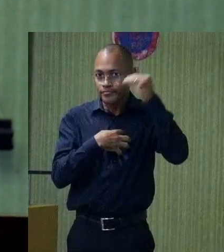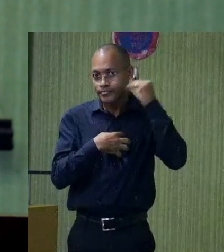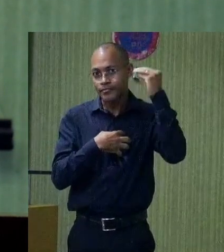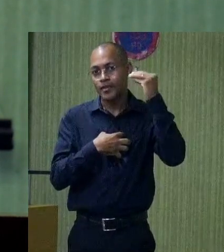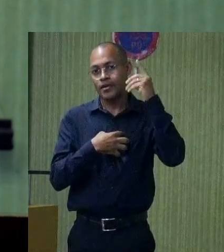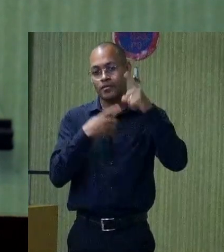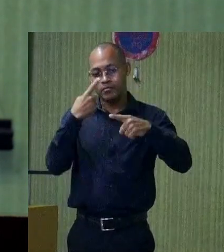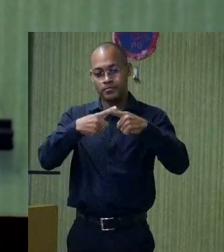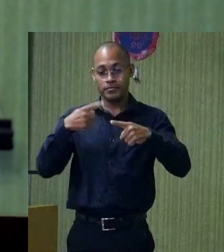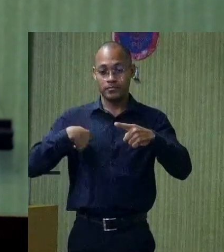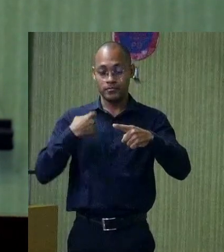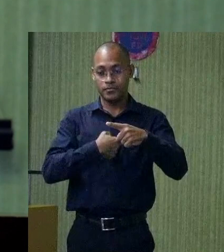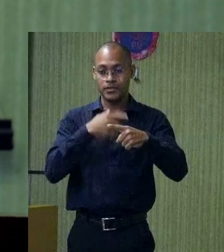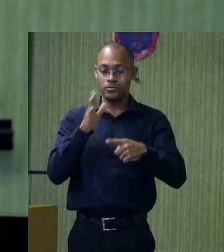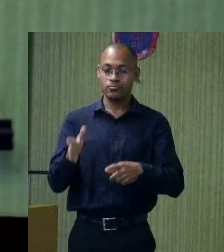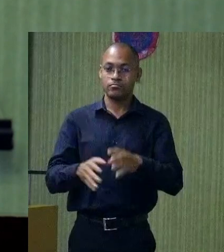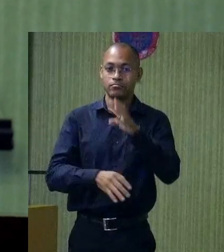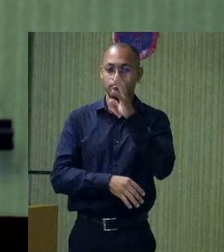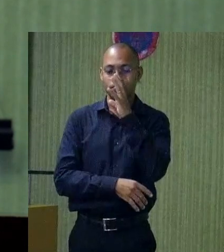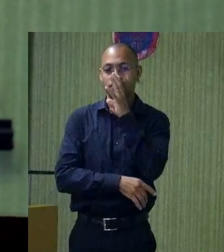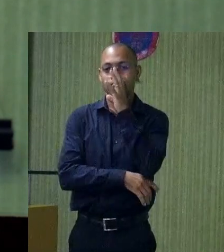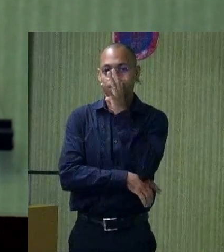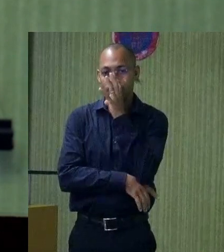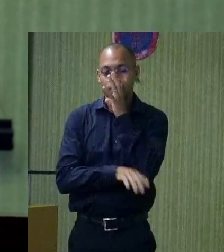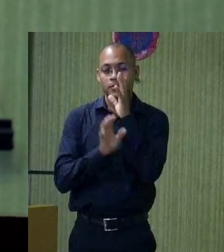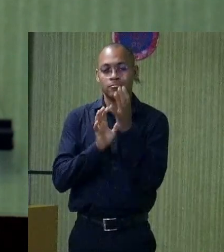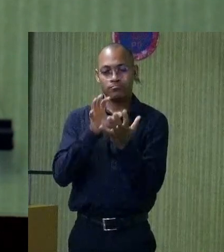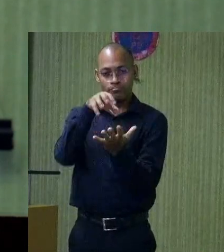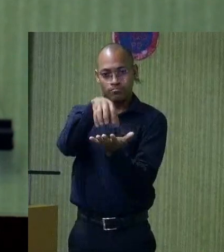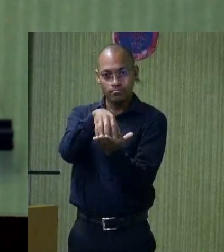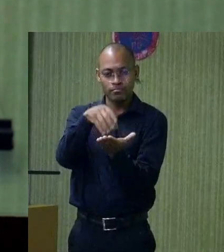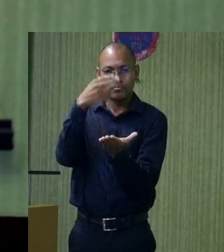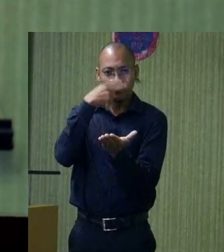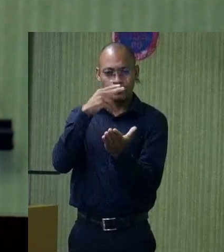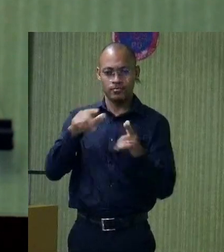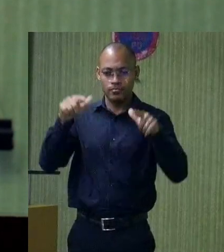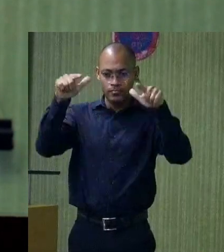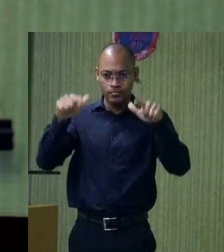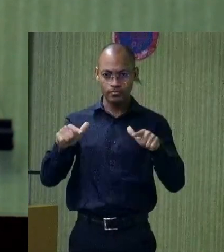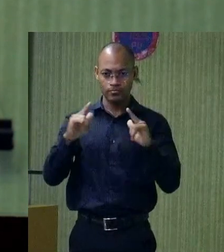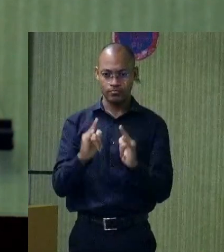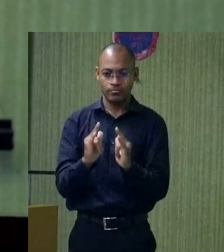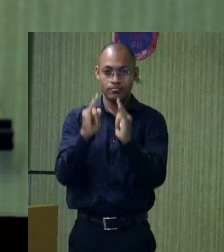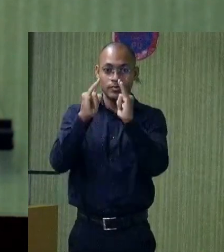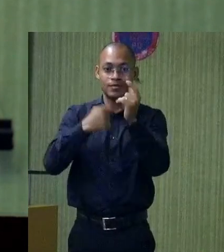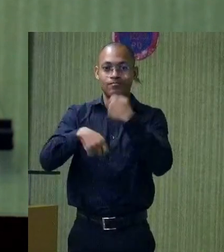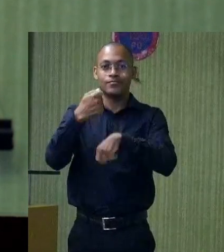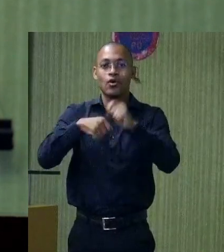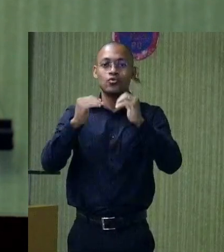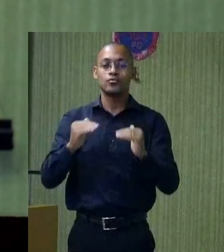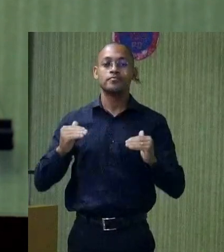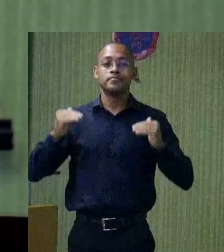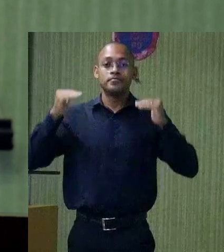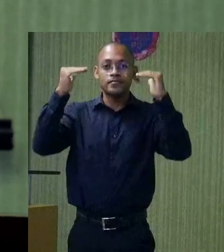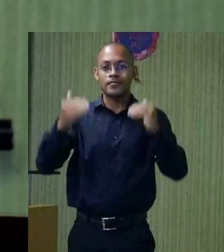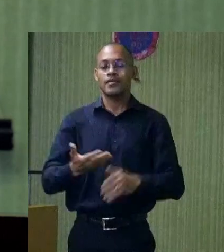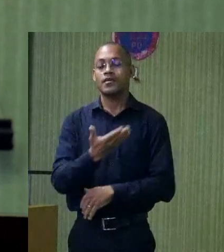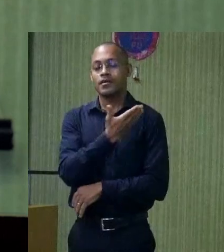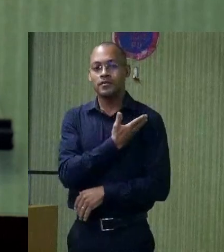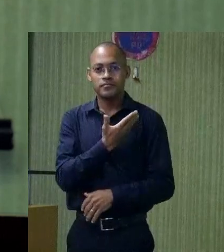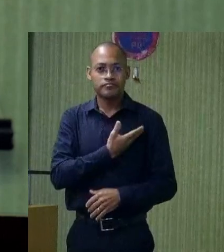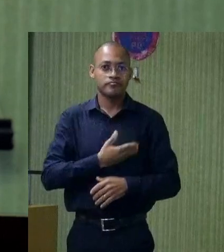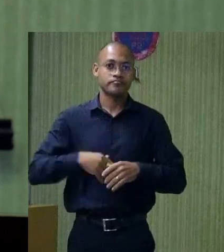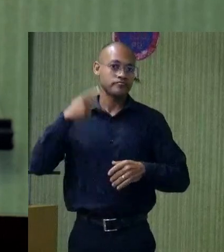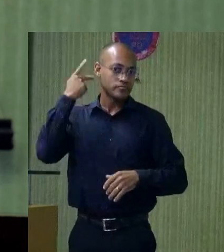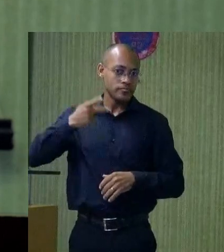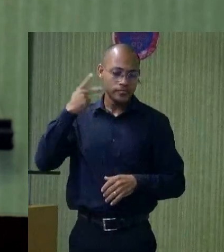ficamos ali nessa mesma sede nós ficamos no mesmo andar da administração superior e dos outros colegas a corregedoria